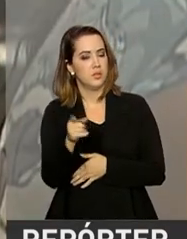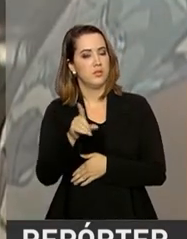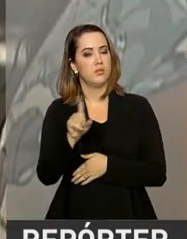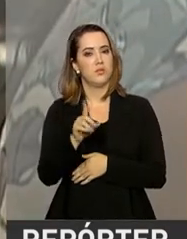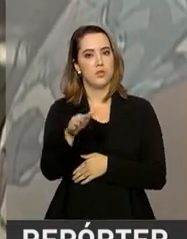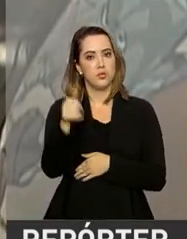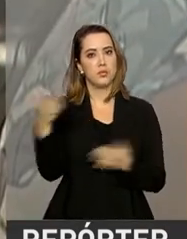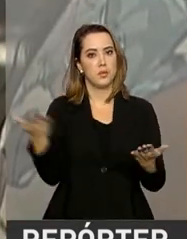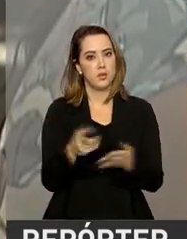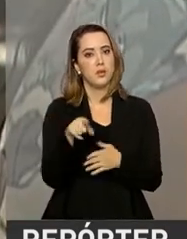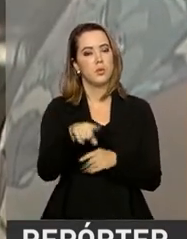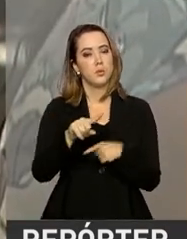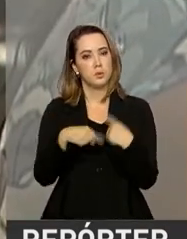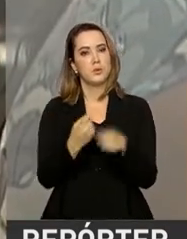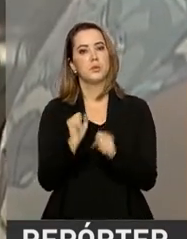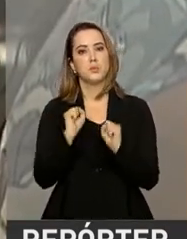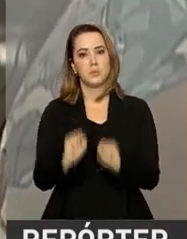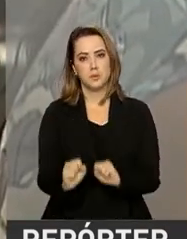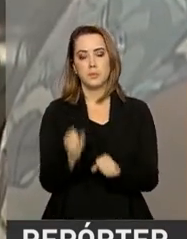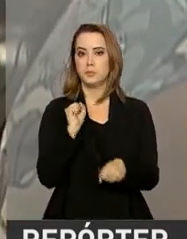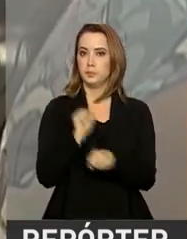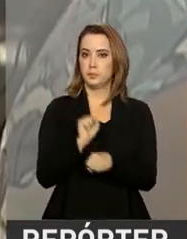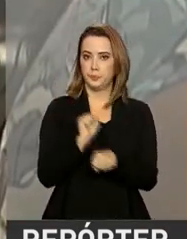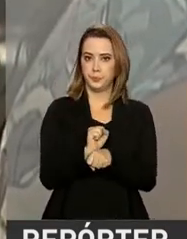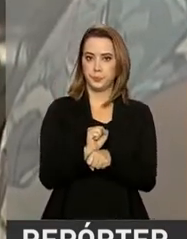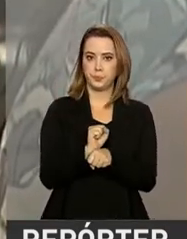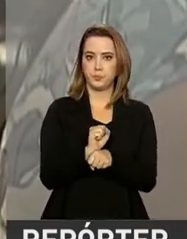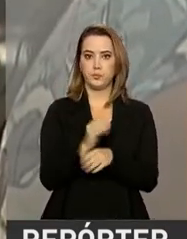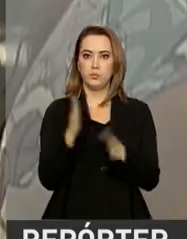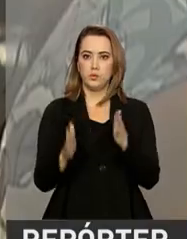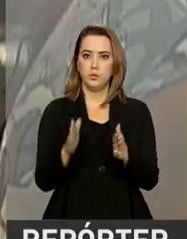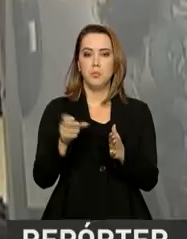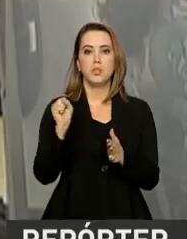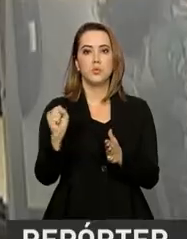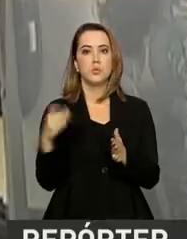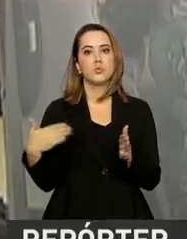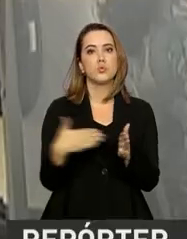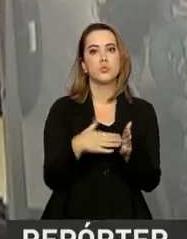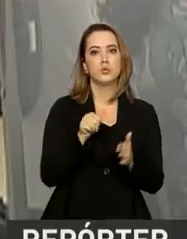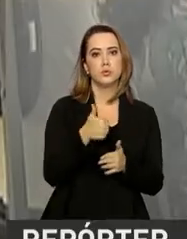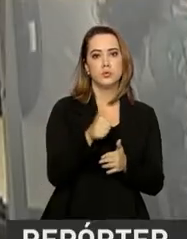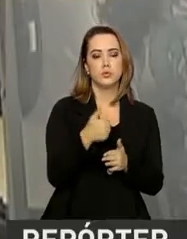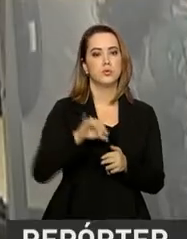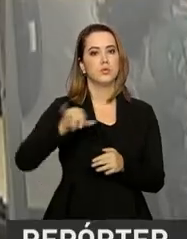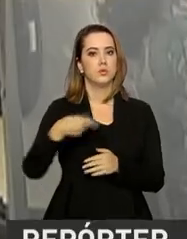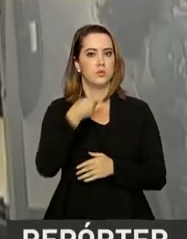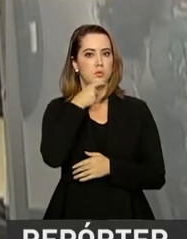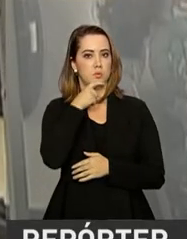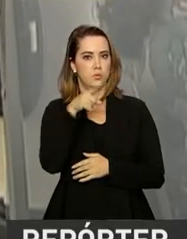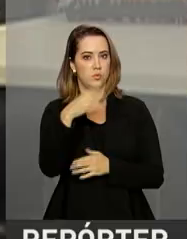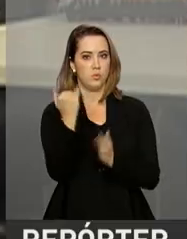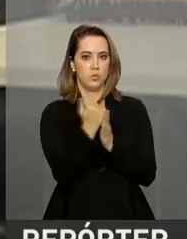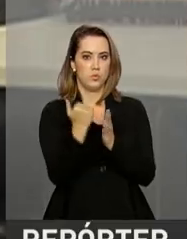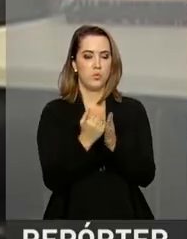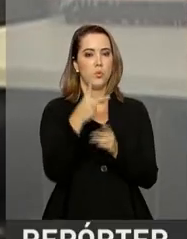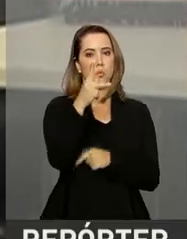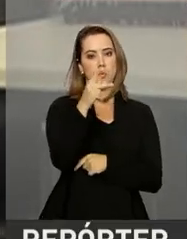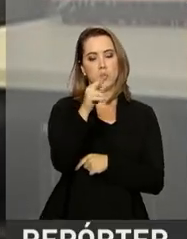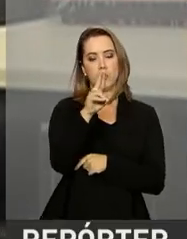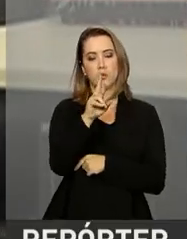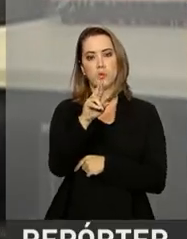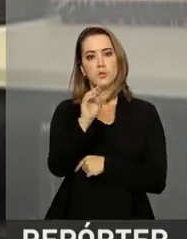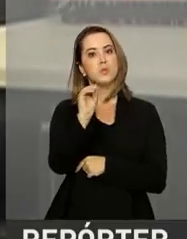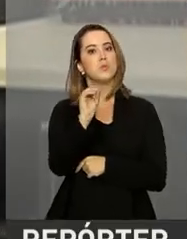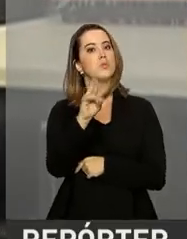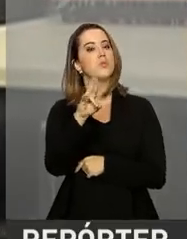fase pode participar da lista lista de espera de 8 a 11 de julho o programa Universidade para Todos ofereceu neste segundo